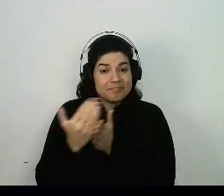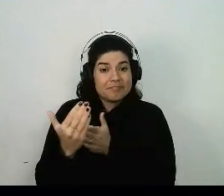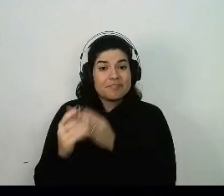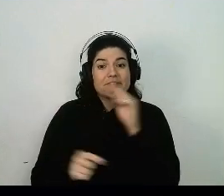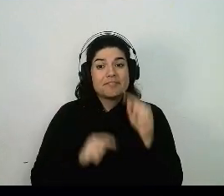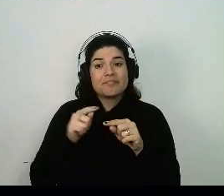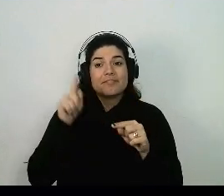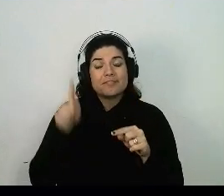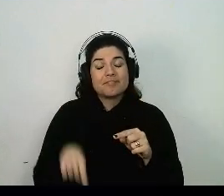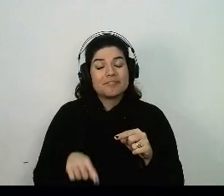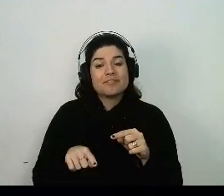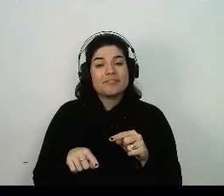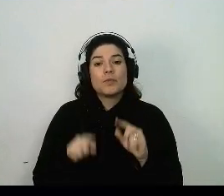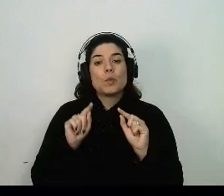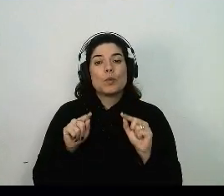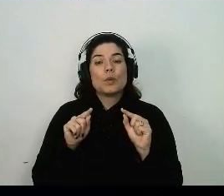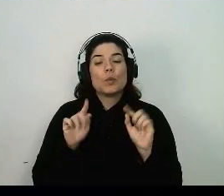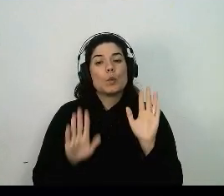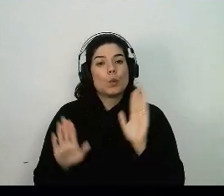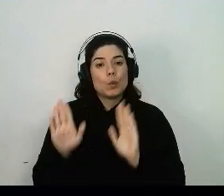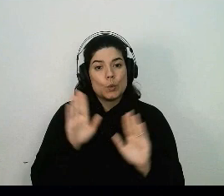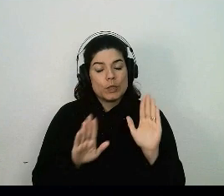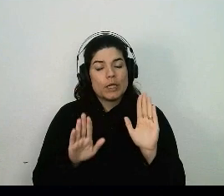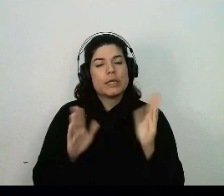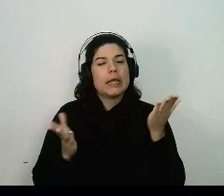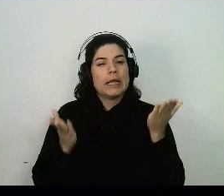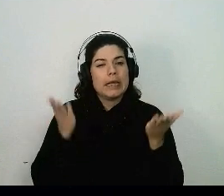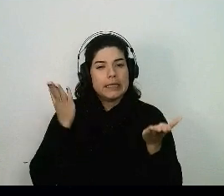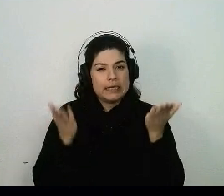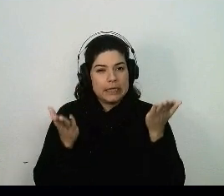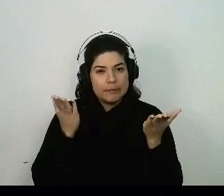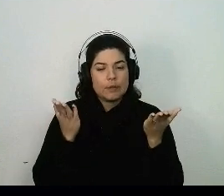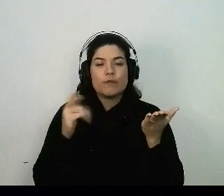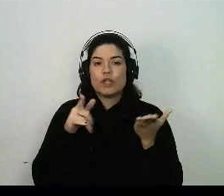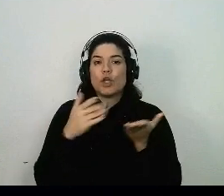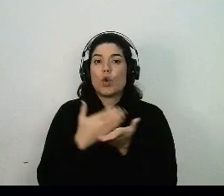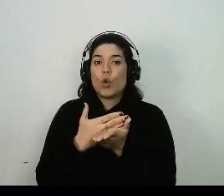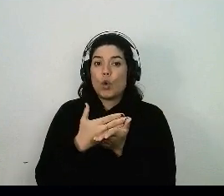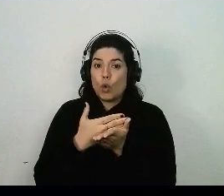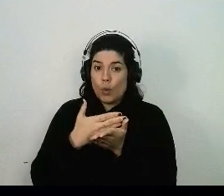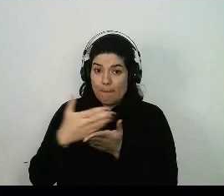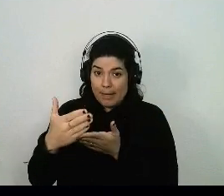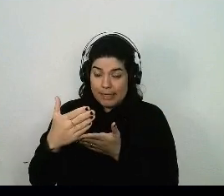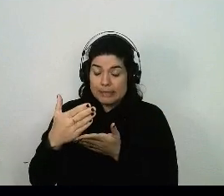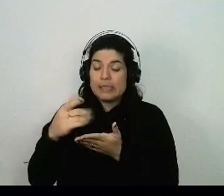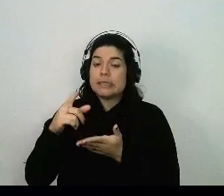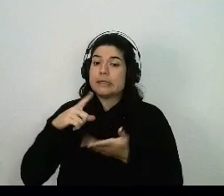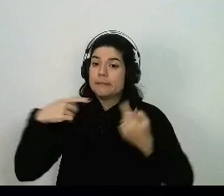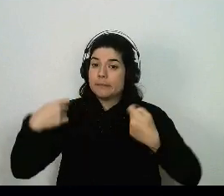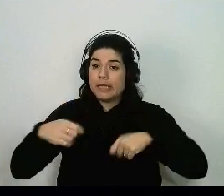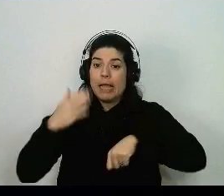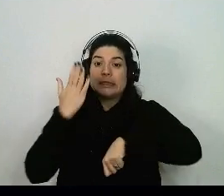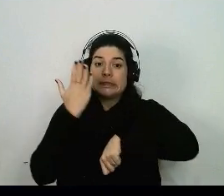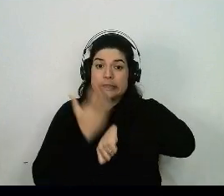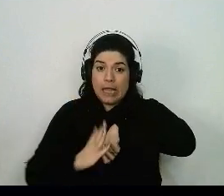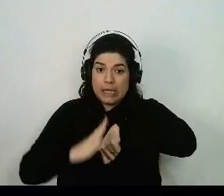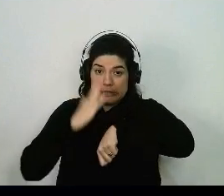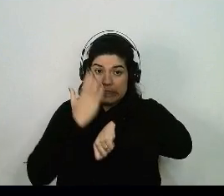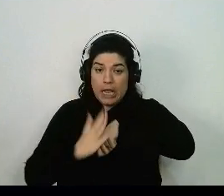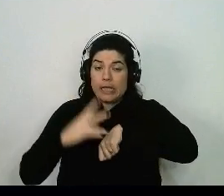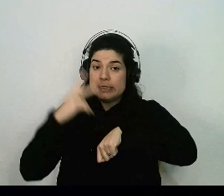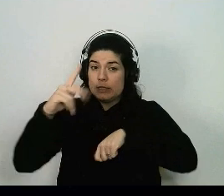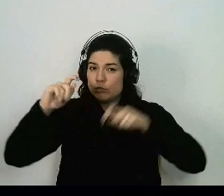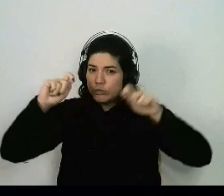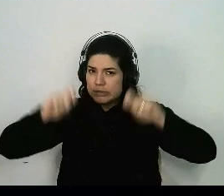com parcimônia. Porque o que acontece? Quando você está começando, é importante tu exercitar a tua capacidade de resolver